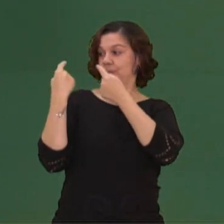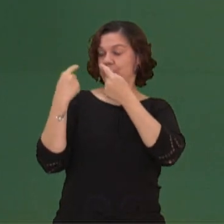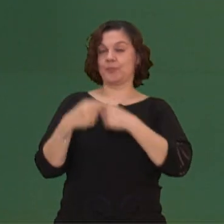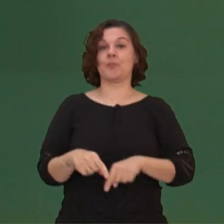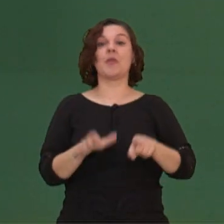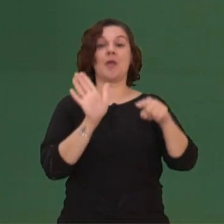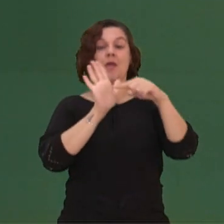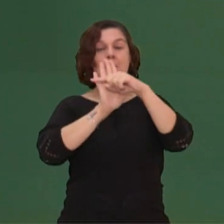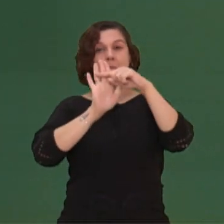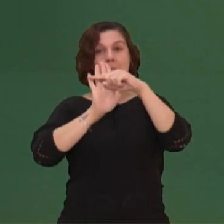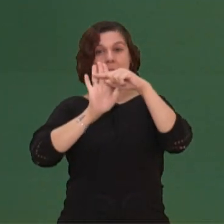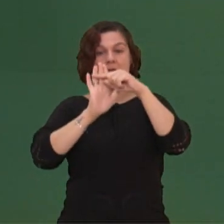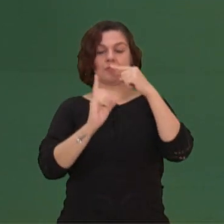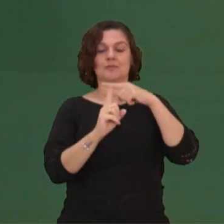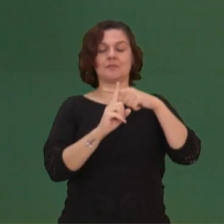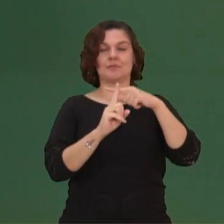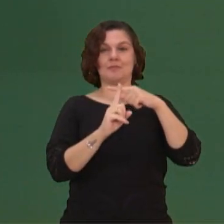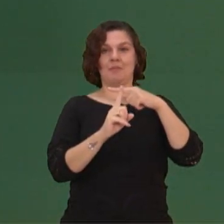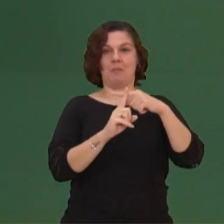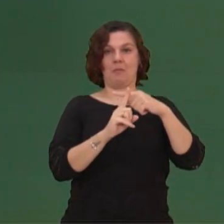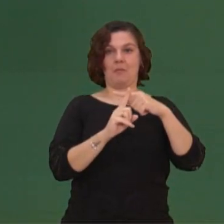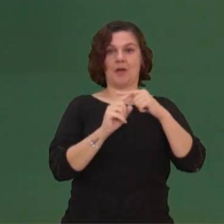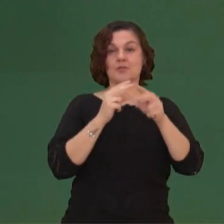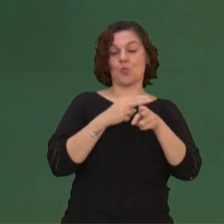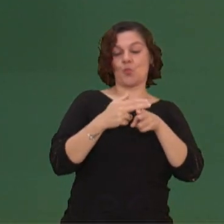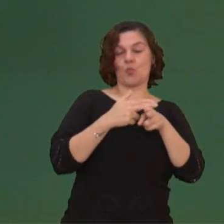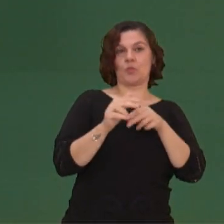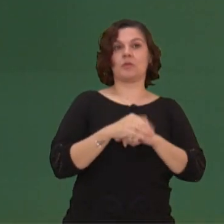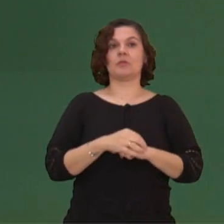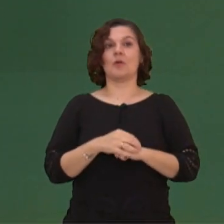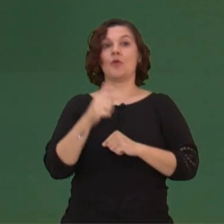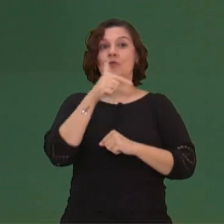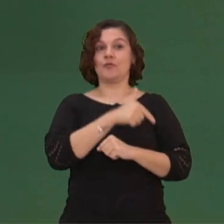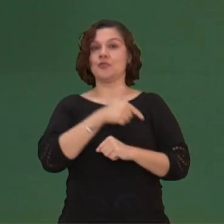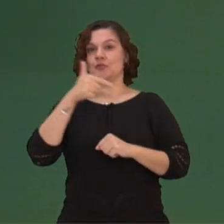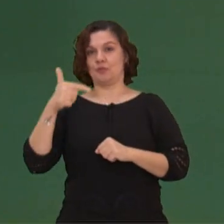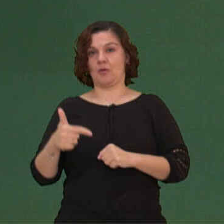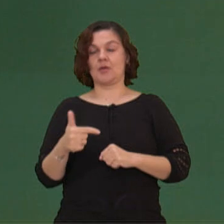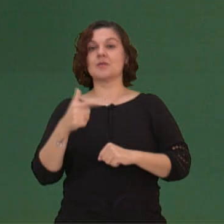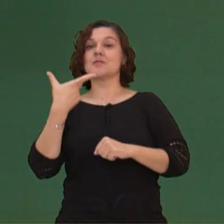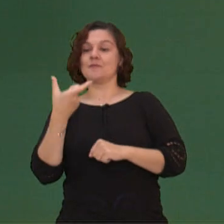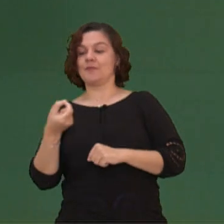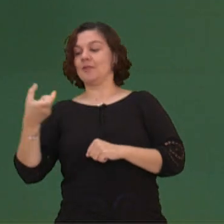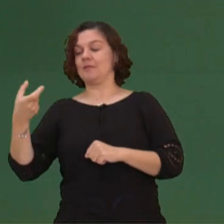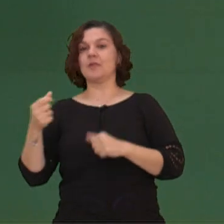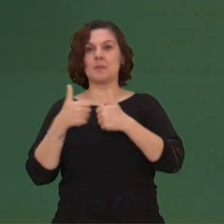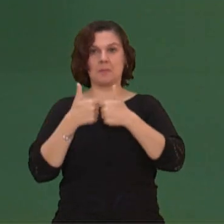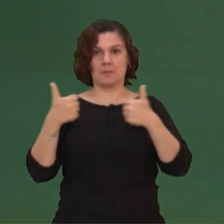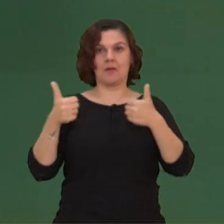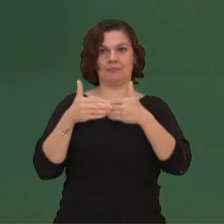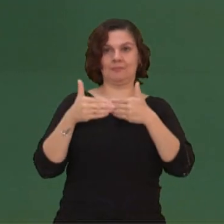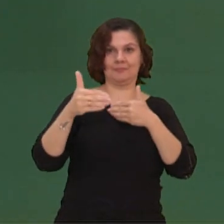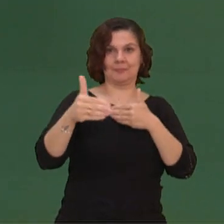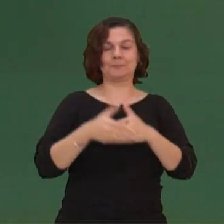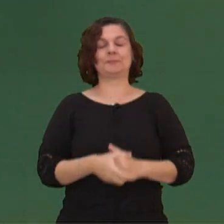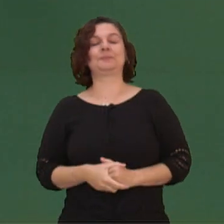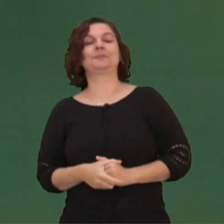próton, nêutron. Então, 22, 20, 20, letra B. Maravilha?